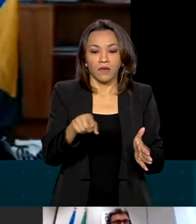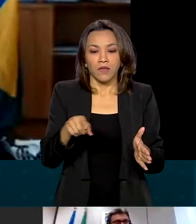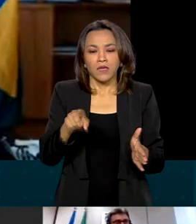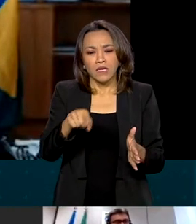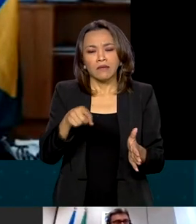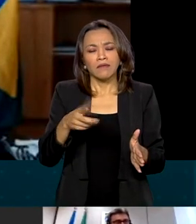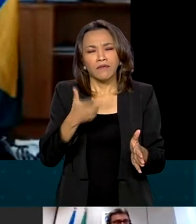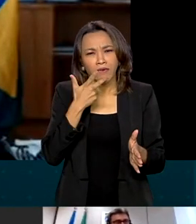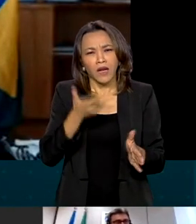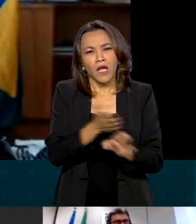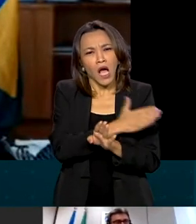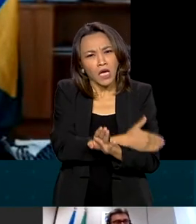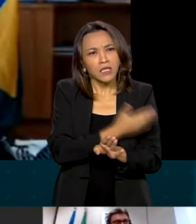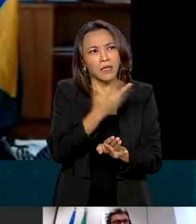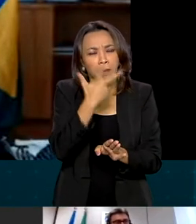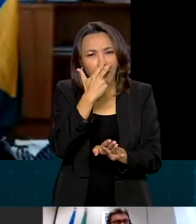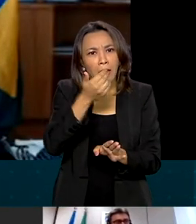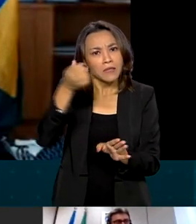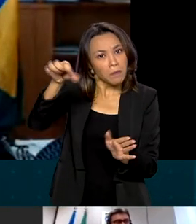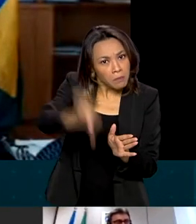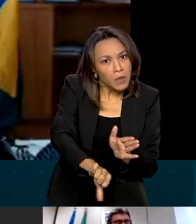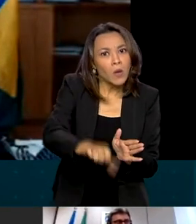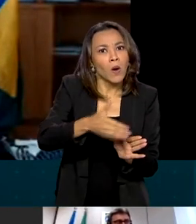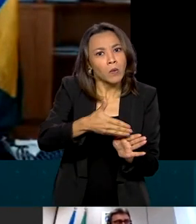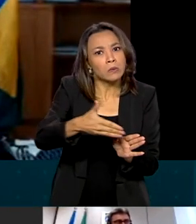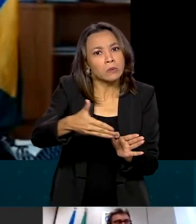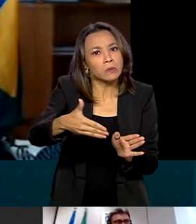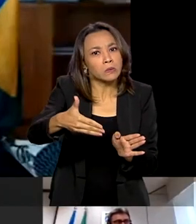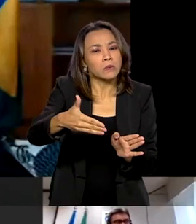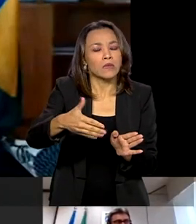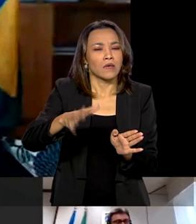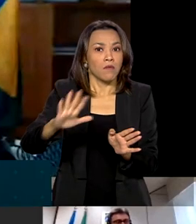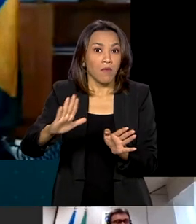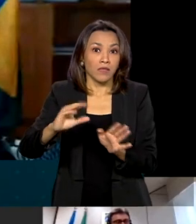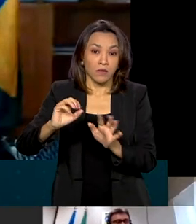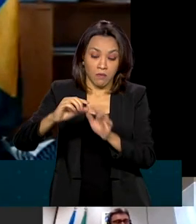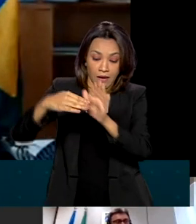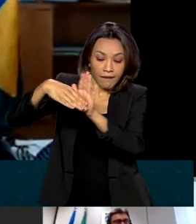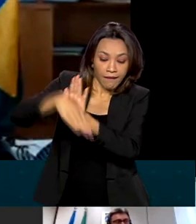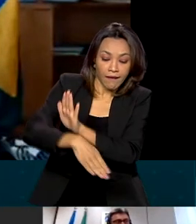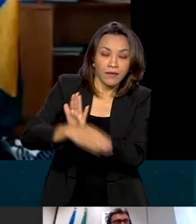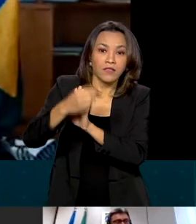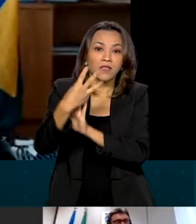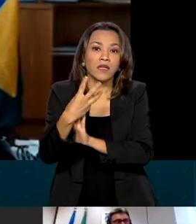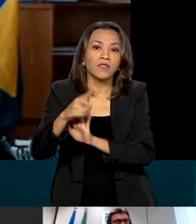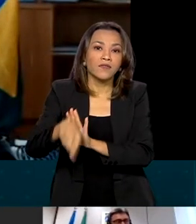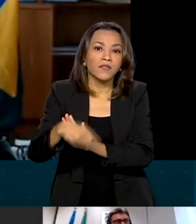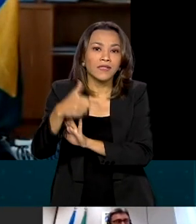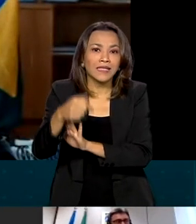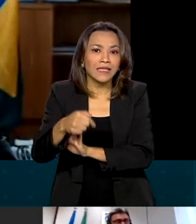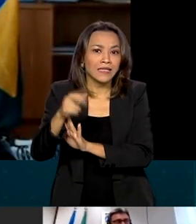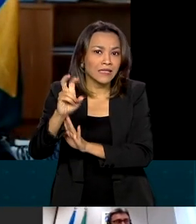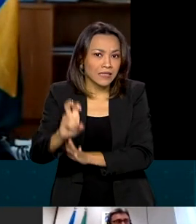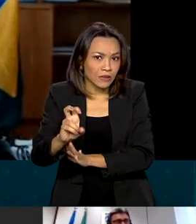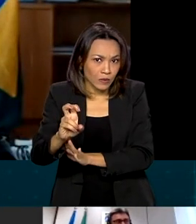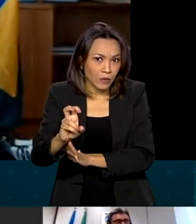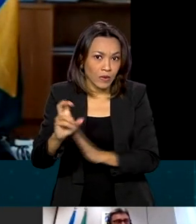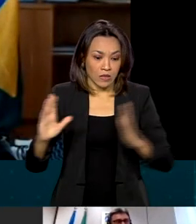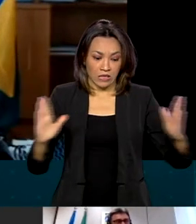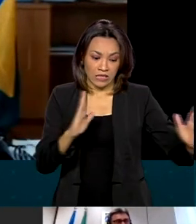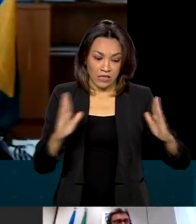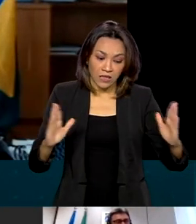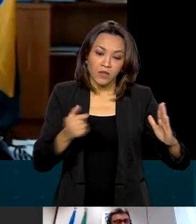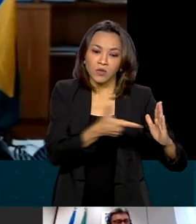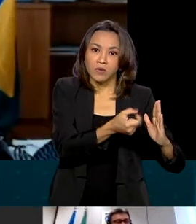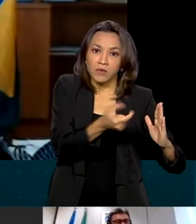piores do que os resultados que vieram. Uma queda de 3,75% no ano em que enfrentamos o maior